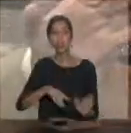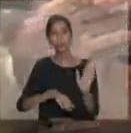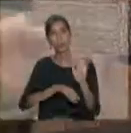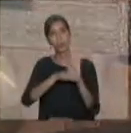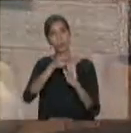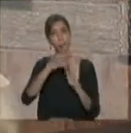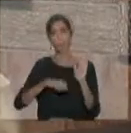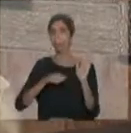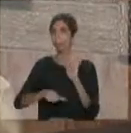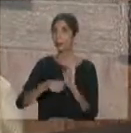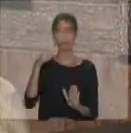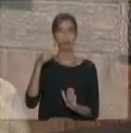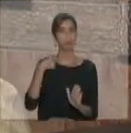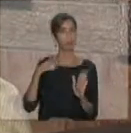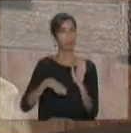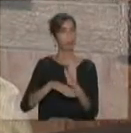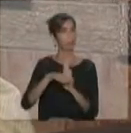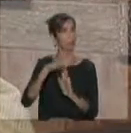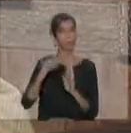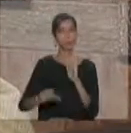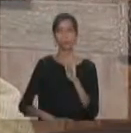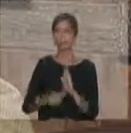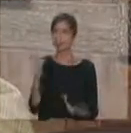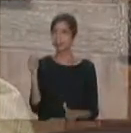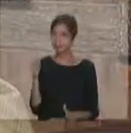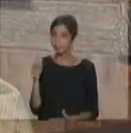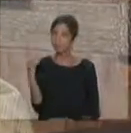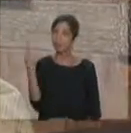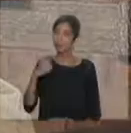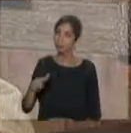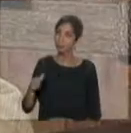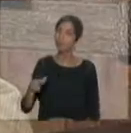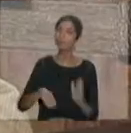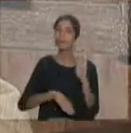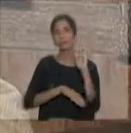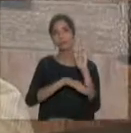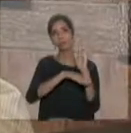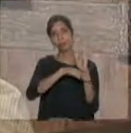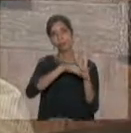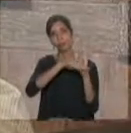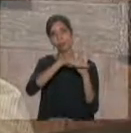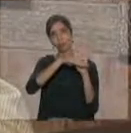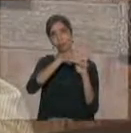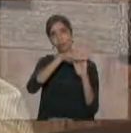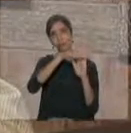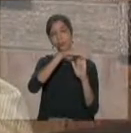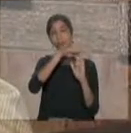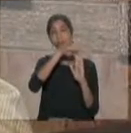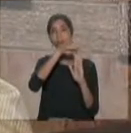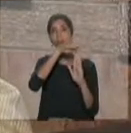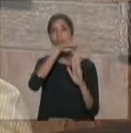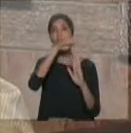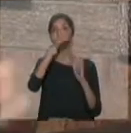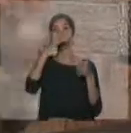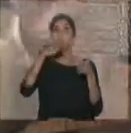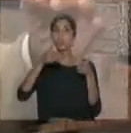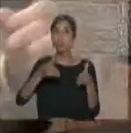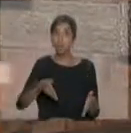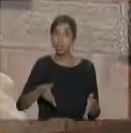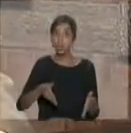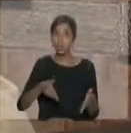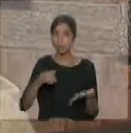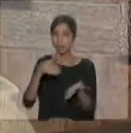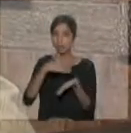primeira vez que eu entrava em elevador, entrou no elevador de novo, sobe, sai no andar, entra